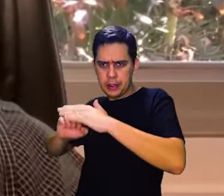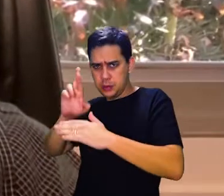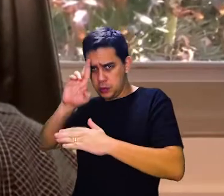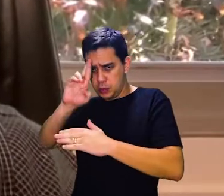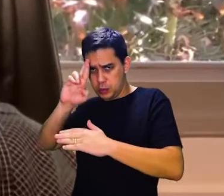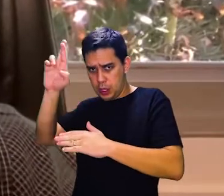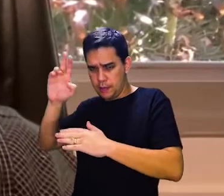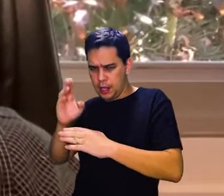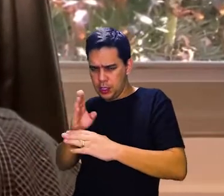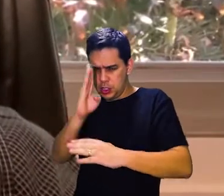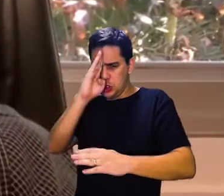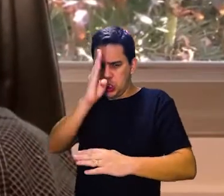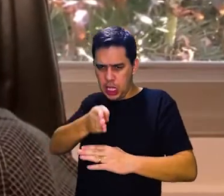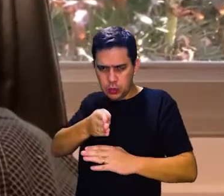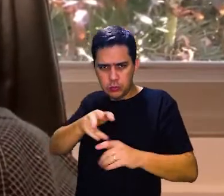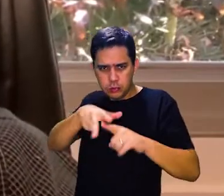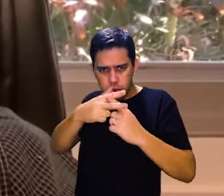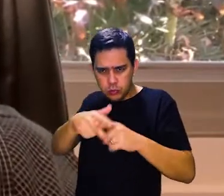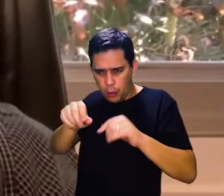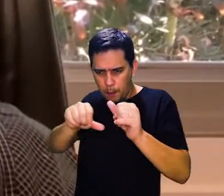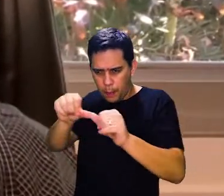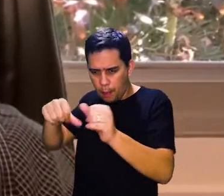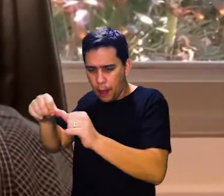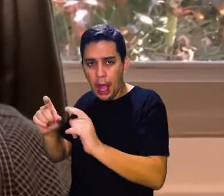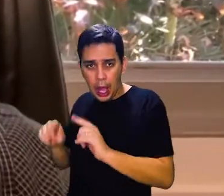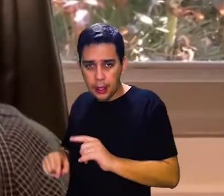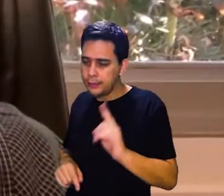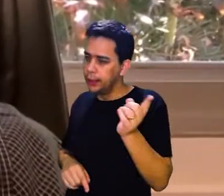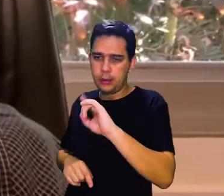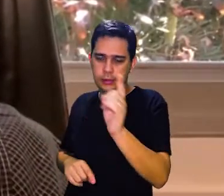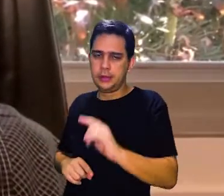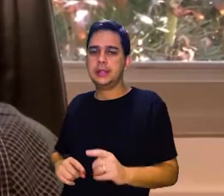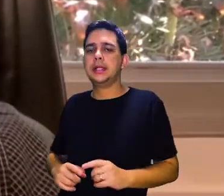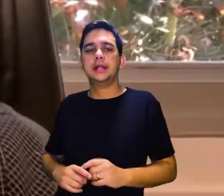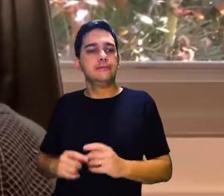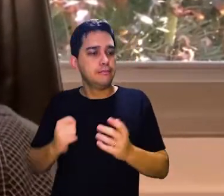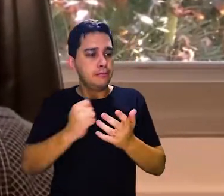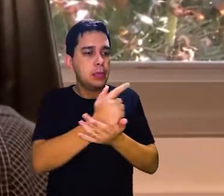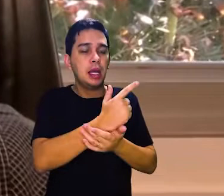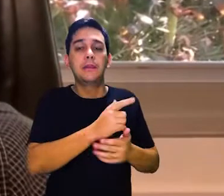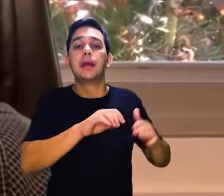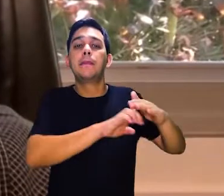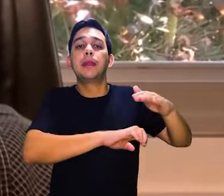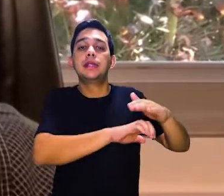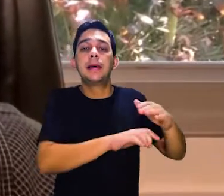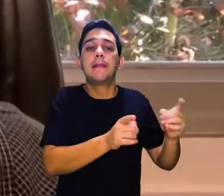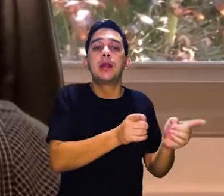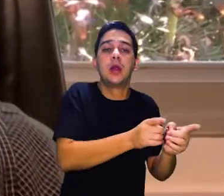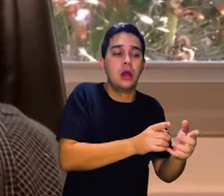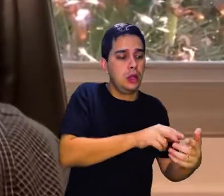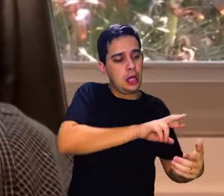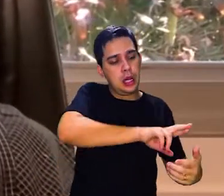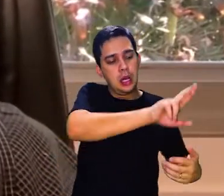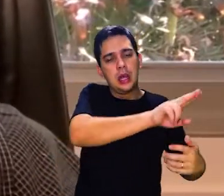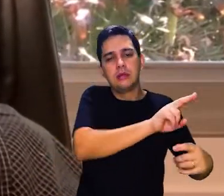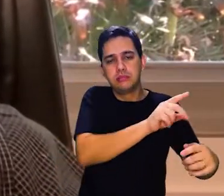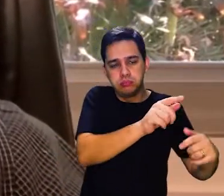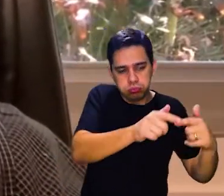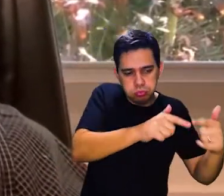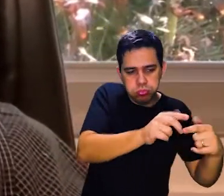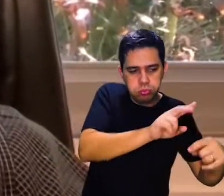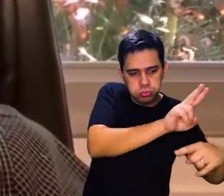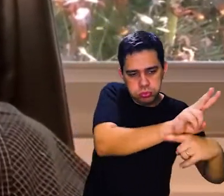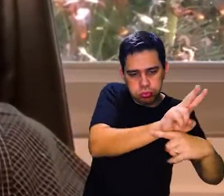o serviço bem prestado, em que se invista em produtividade, vai, obviamente, render muito